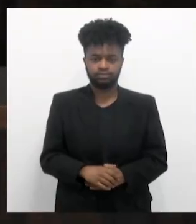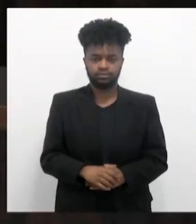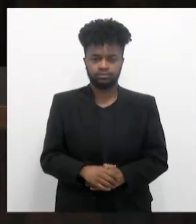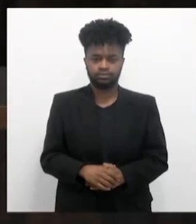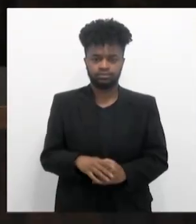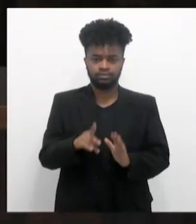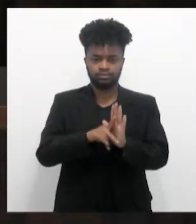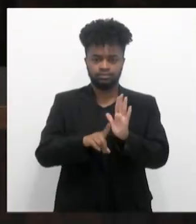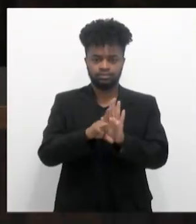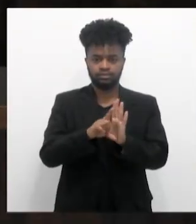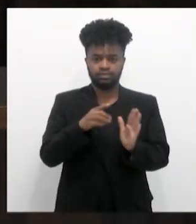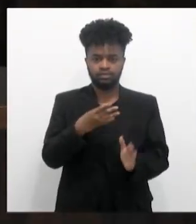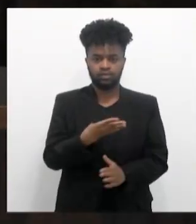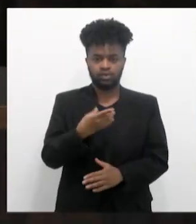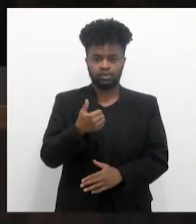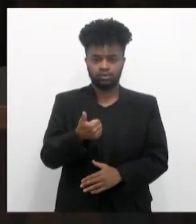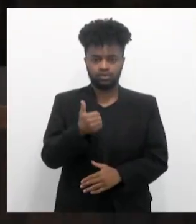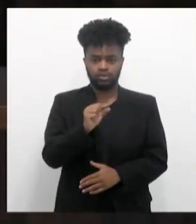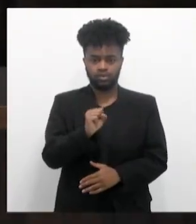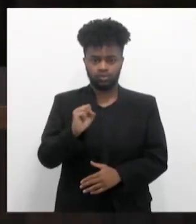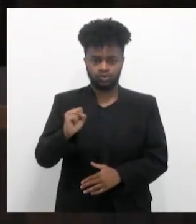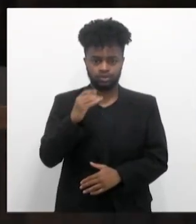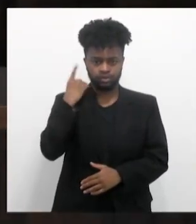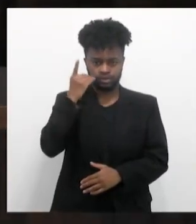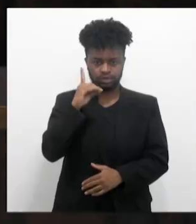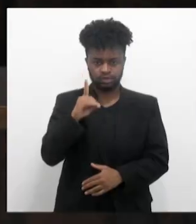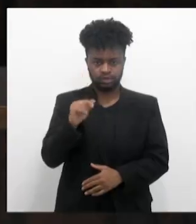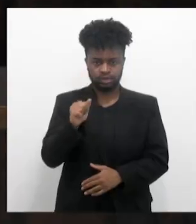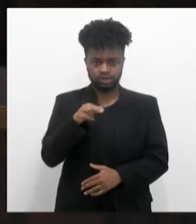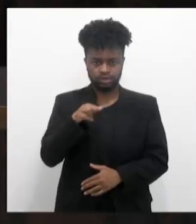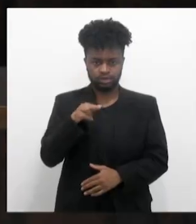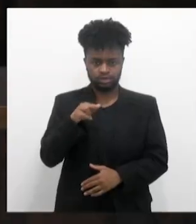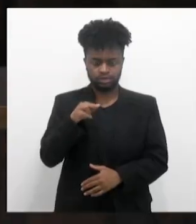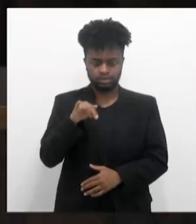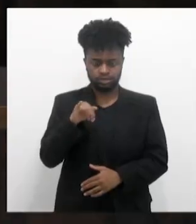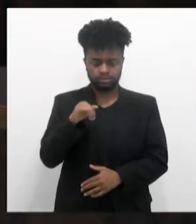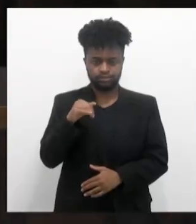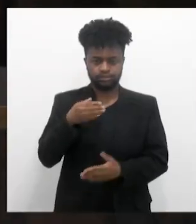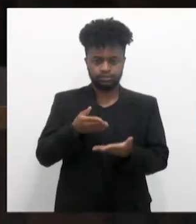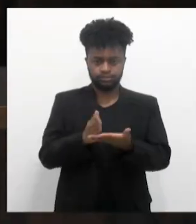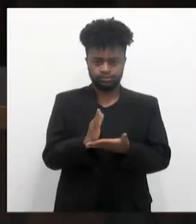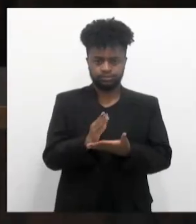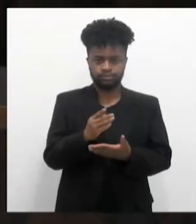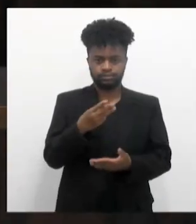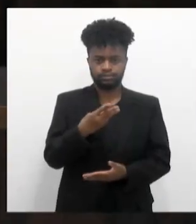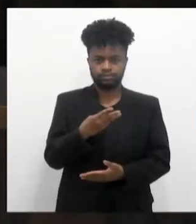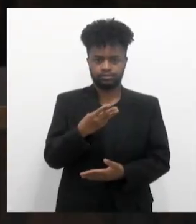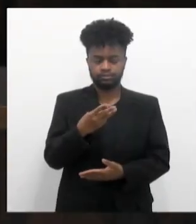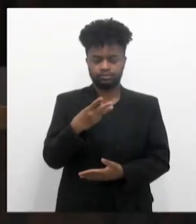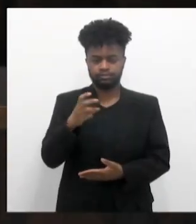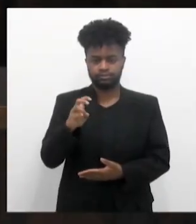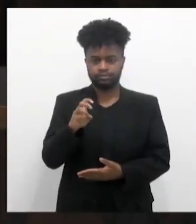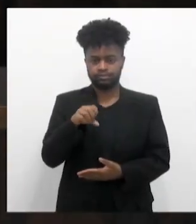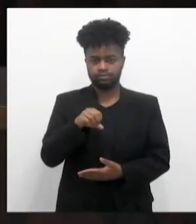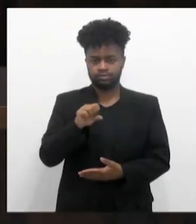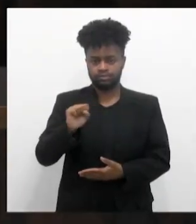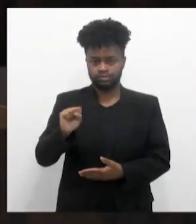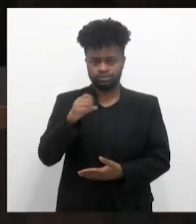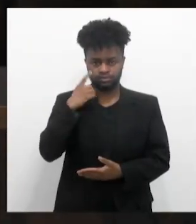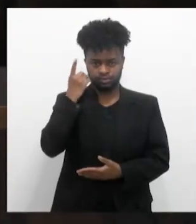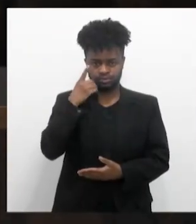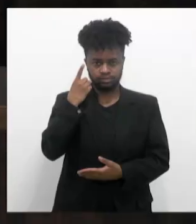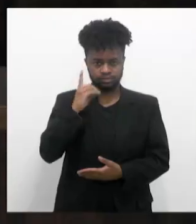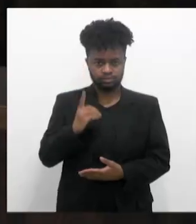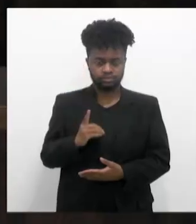Projeto de lei 4188, deputada Dani Balbi. Aprovado. Projeto de lei 3598, deputada